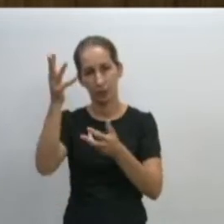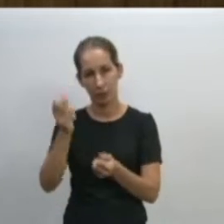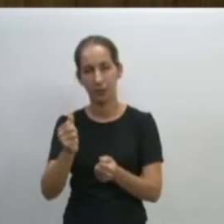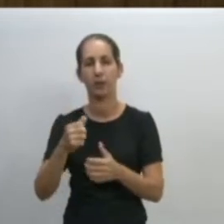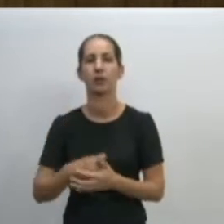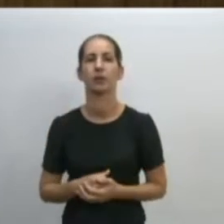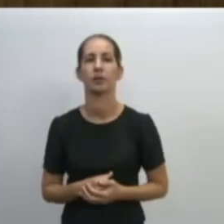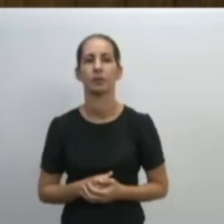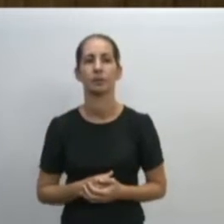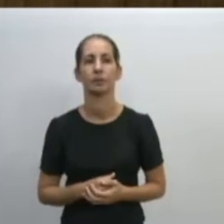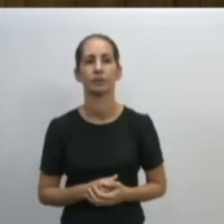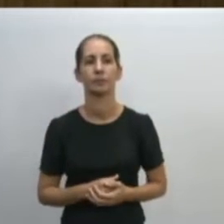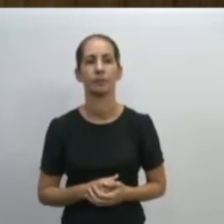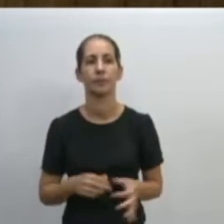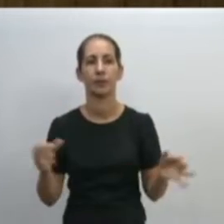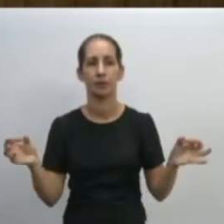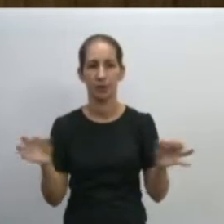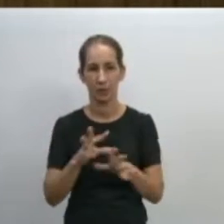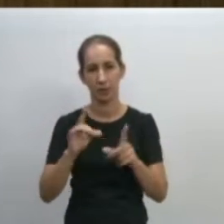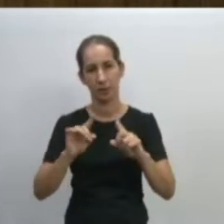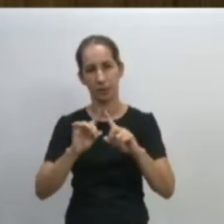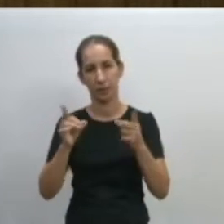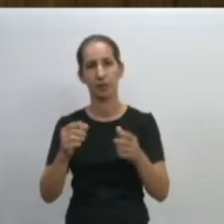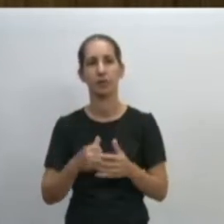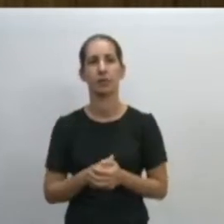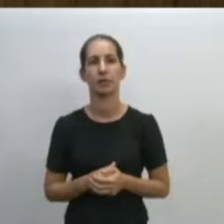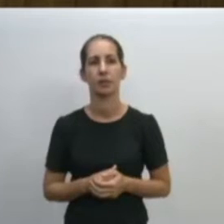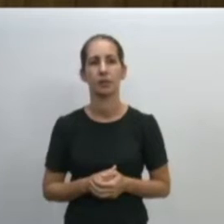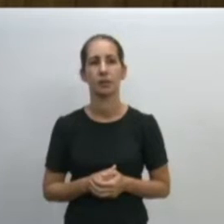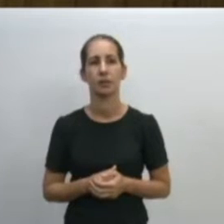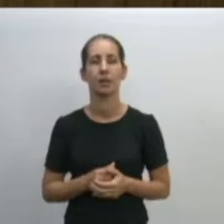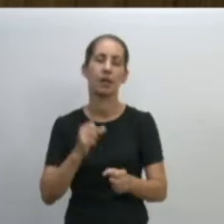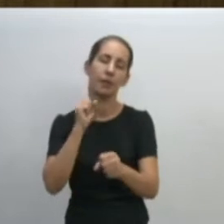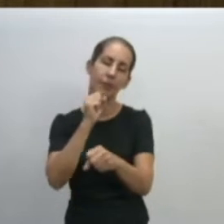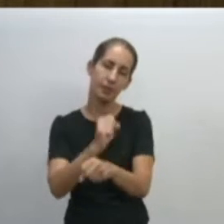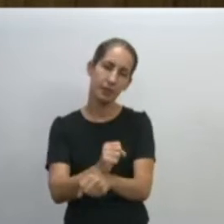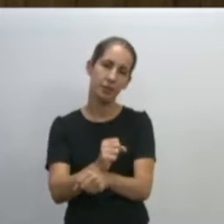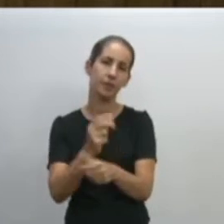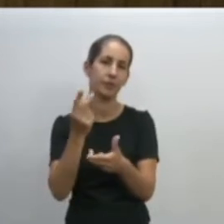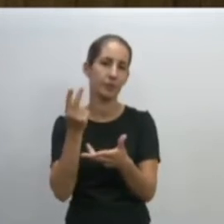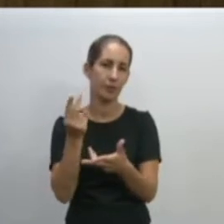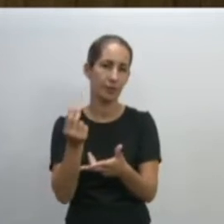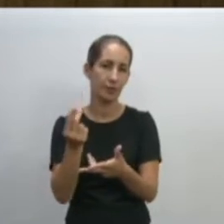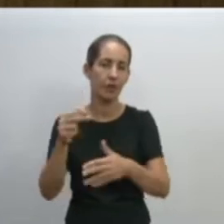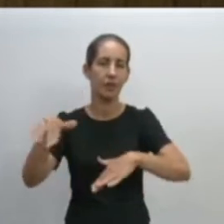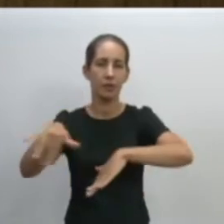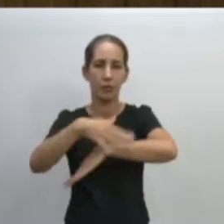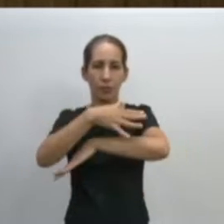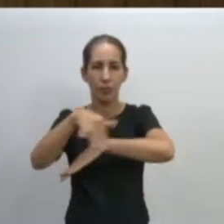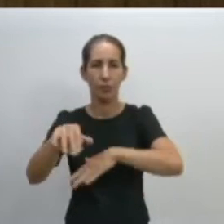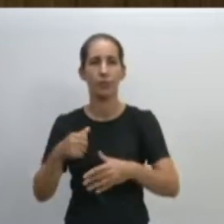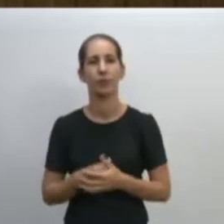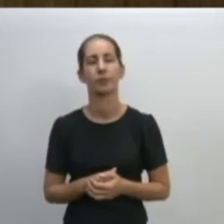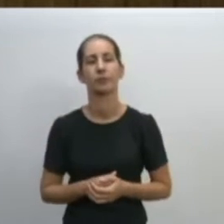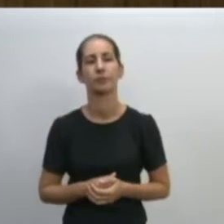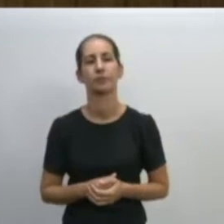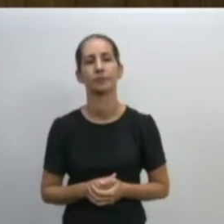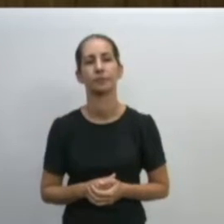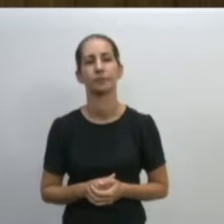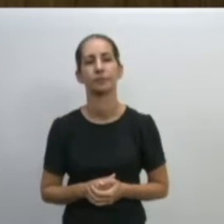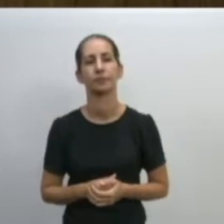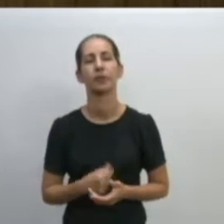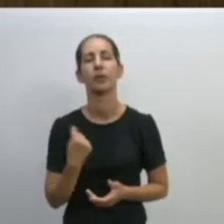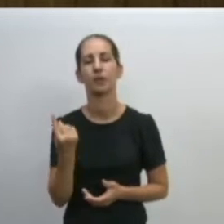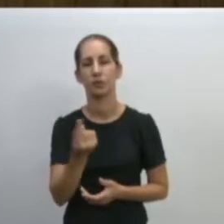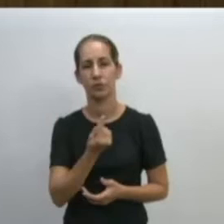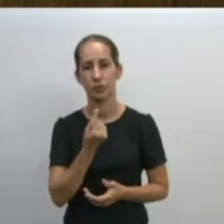contemplada e que foi finalizada, mas que a gente teve essa paralisação de outra rua nesse conjunto de obras e que a